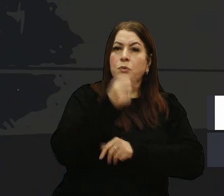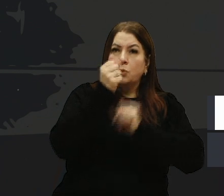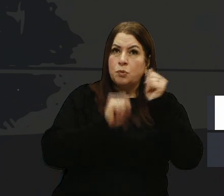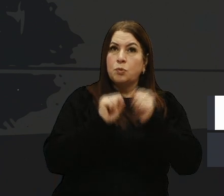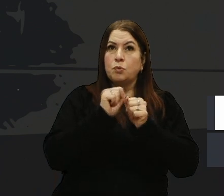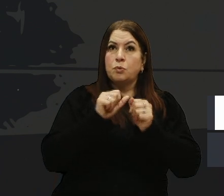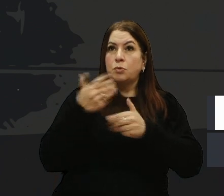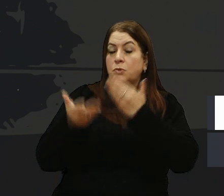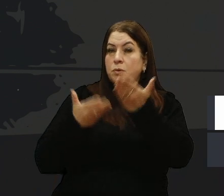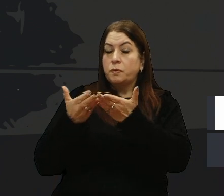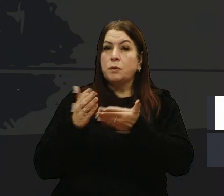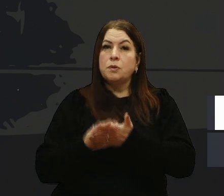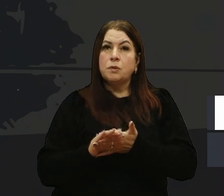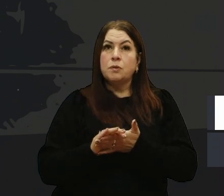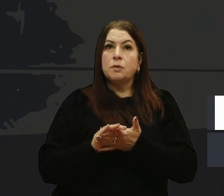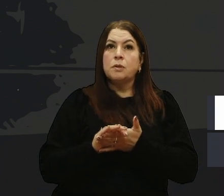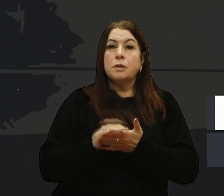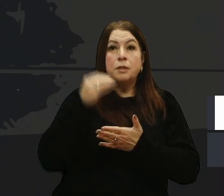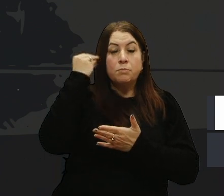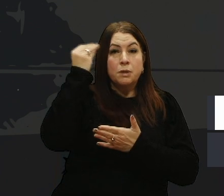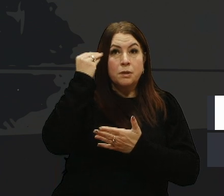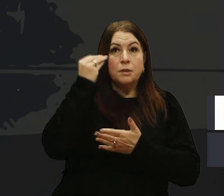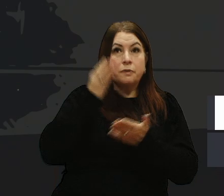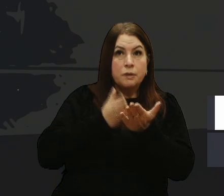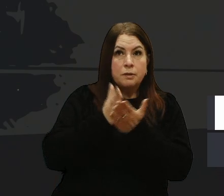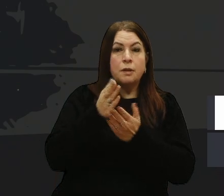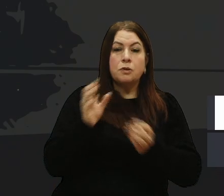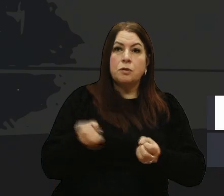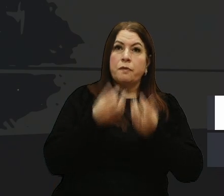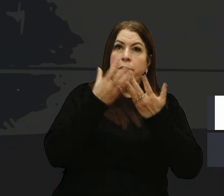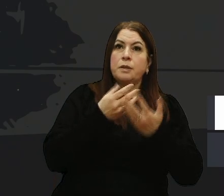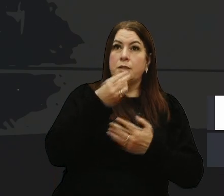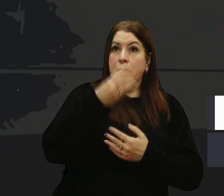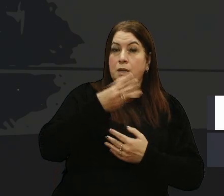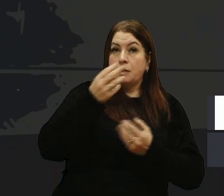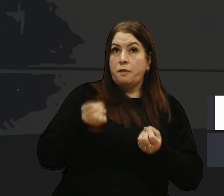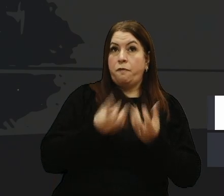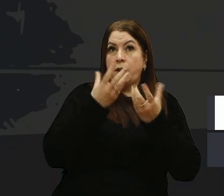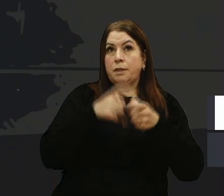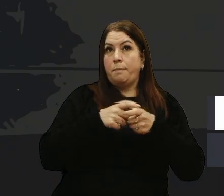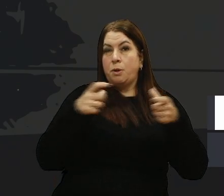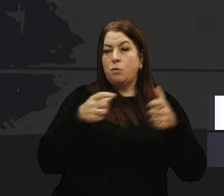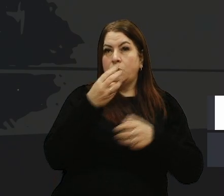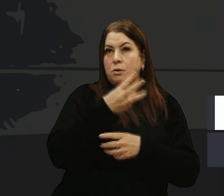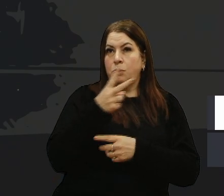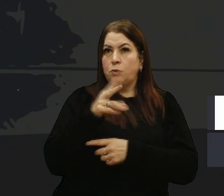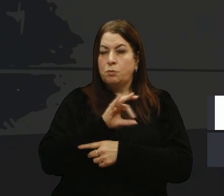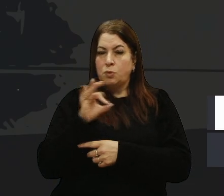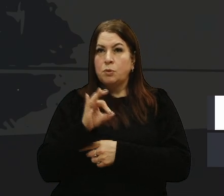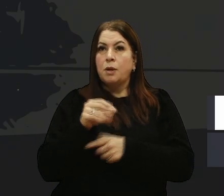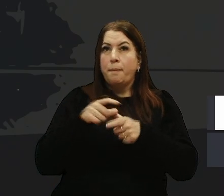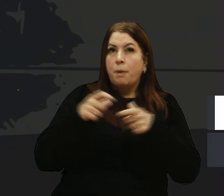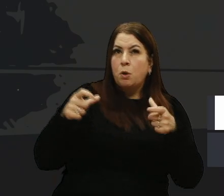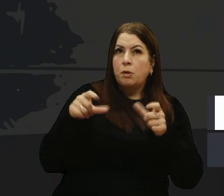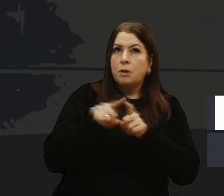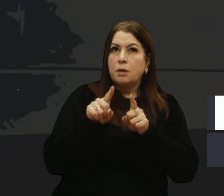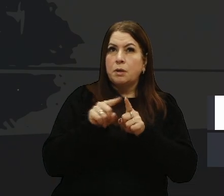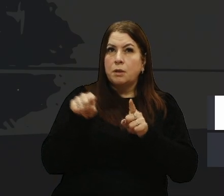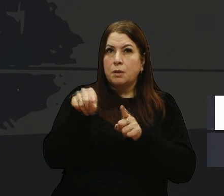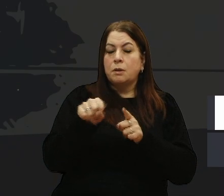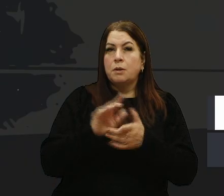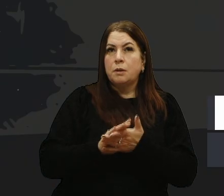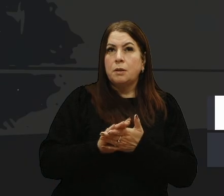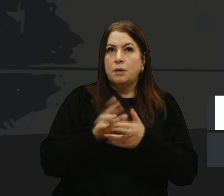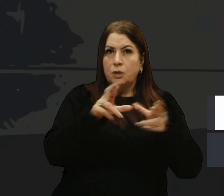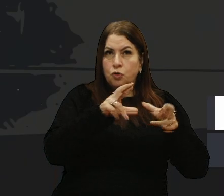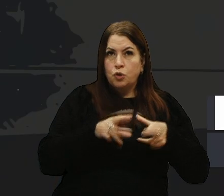e serviços. A experiência e fidelidade da festa, a terceira festa é a grande maioria, 32%, e a maioria predominantemente aqui